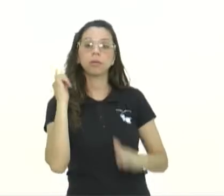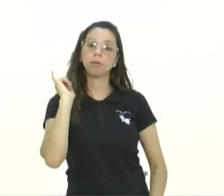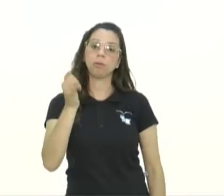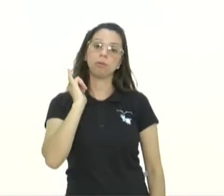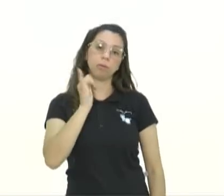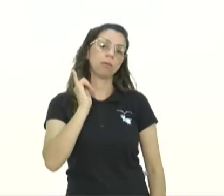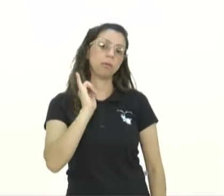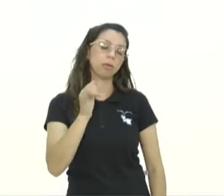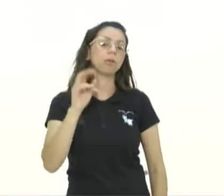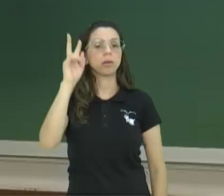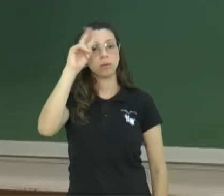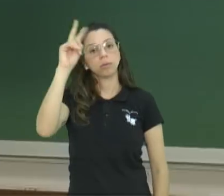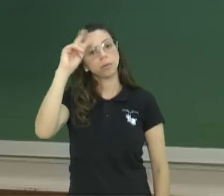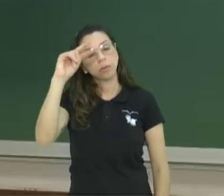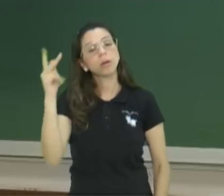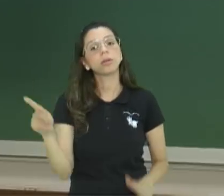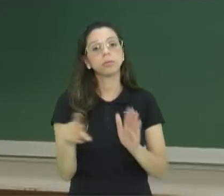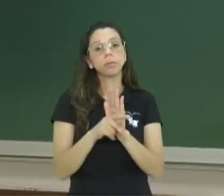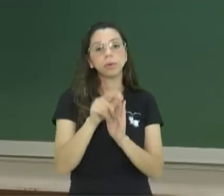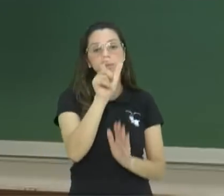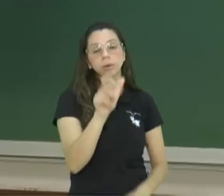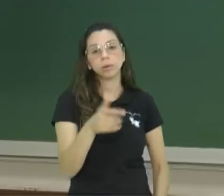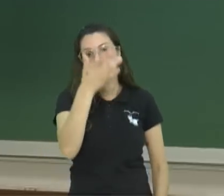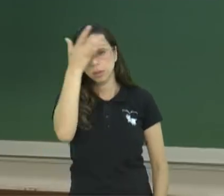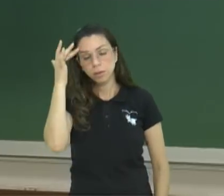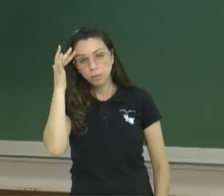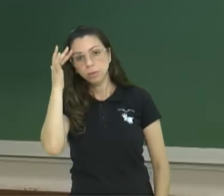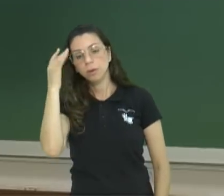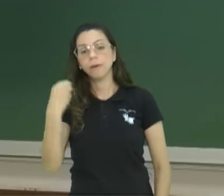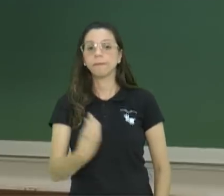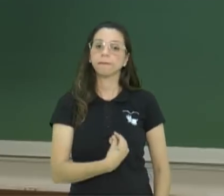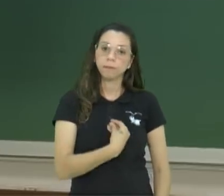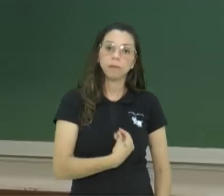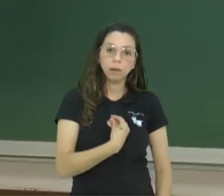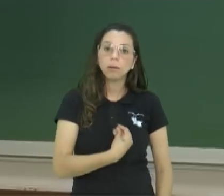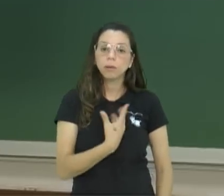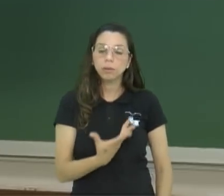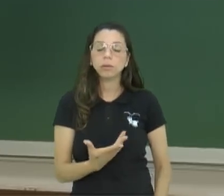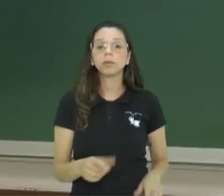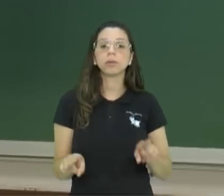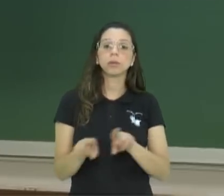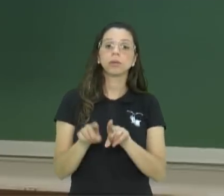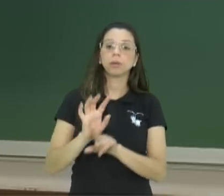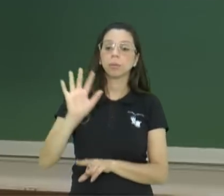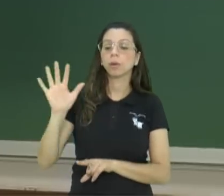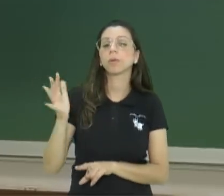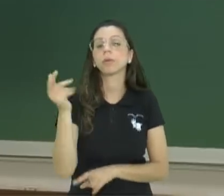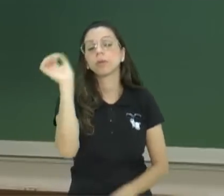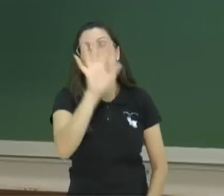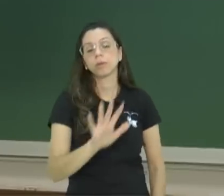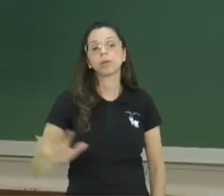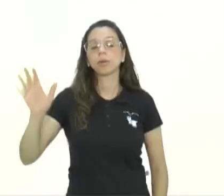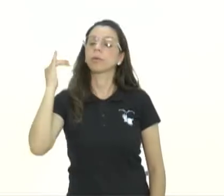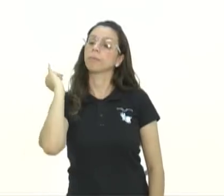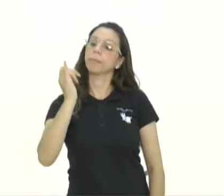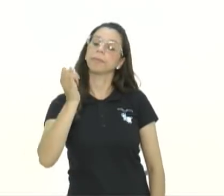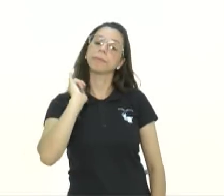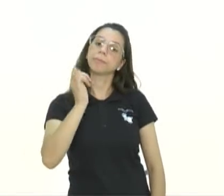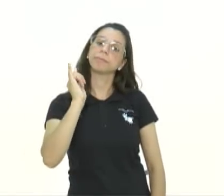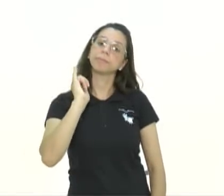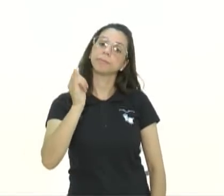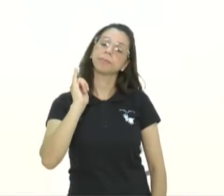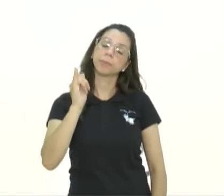ele conta, né, a história da pessoa, conta a vida da pessoa. Os acontecimentos são, em geral, narrados de